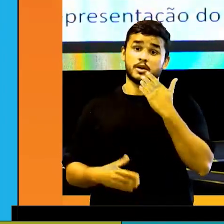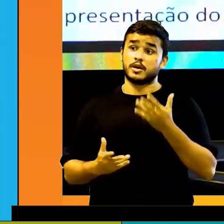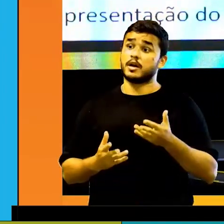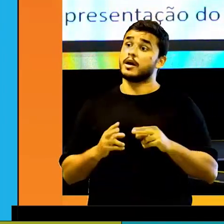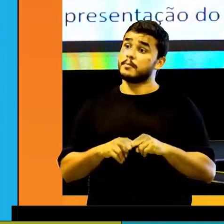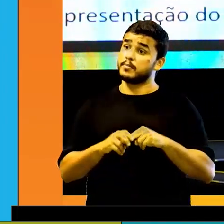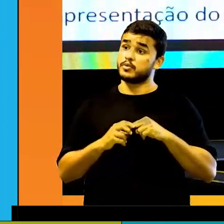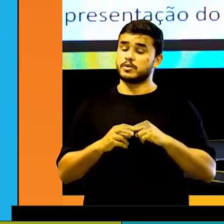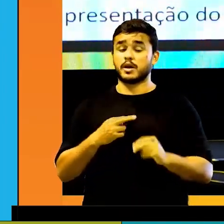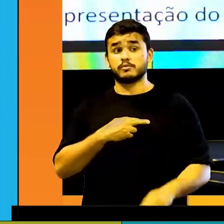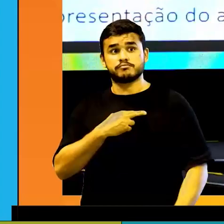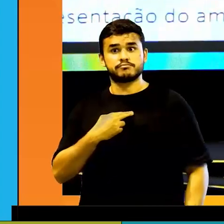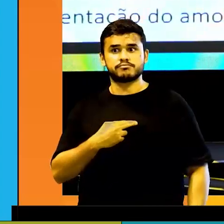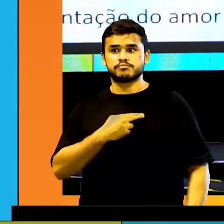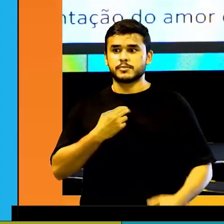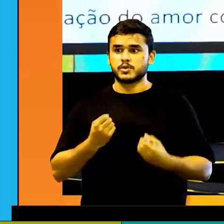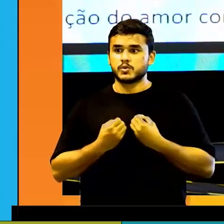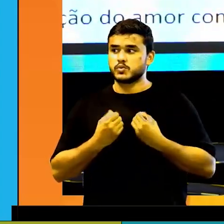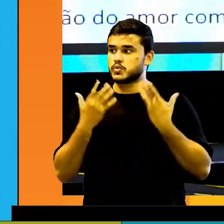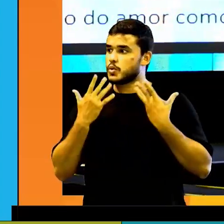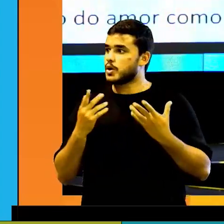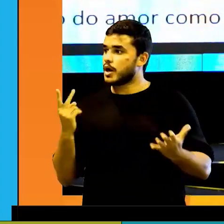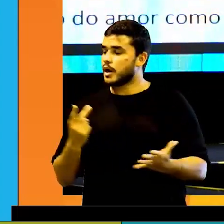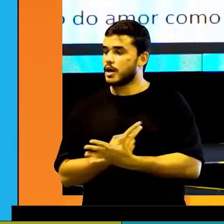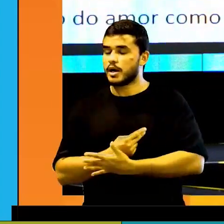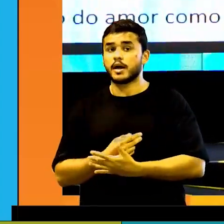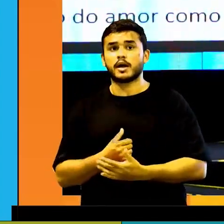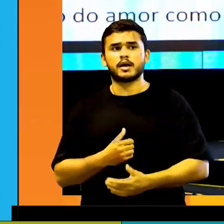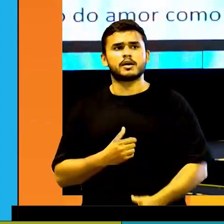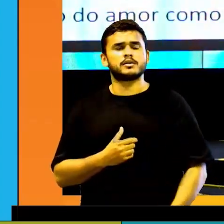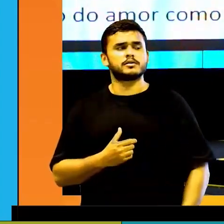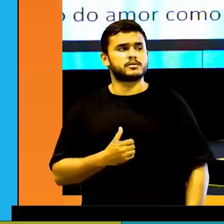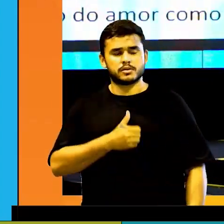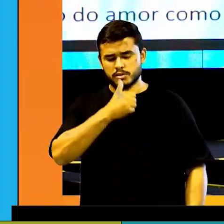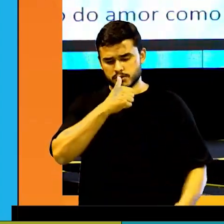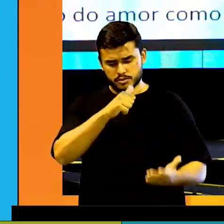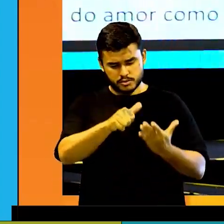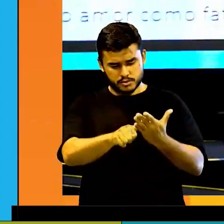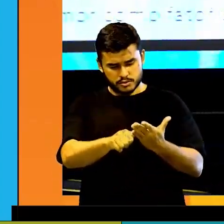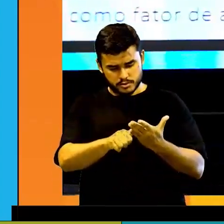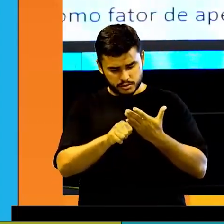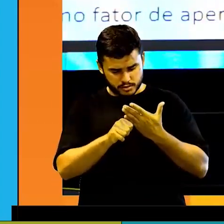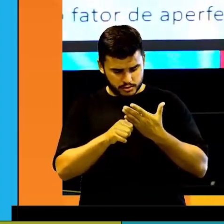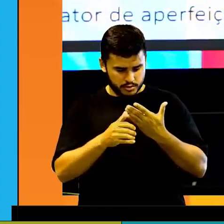fatos inesperados. Aí de repente chega uma carta voando.